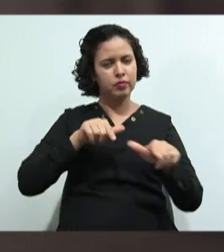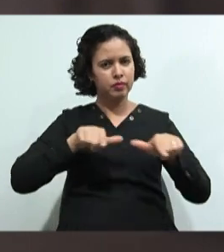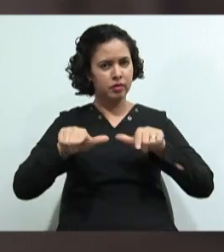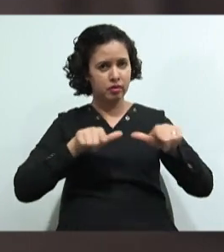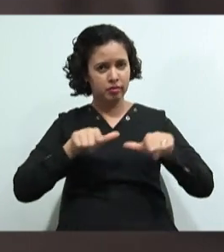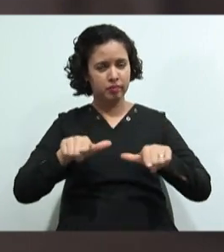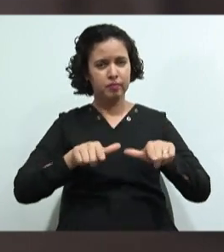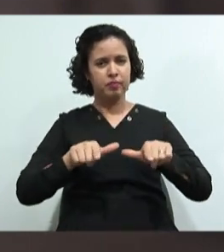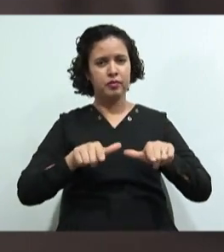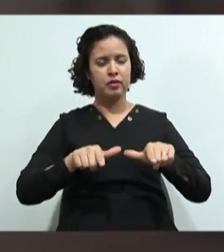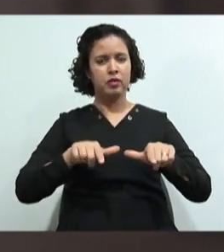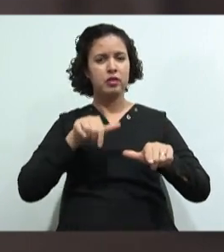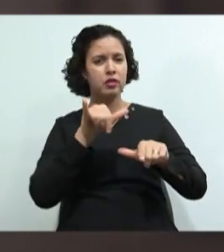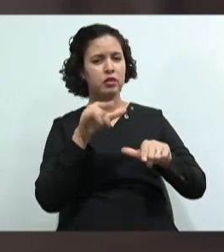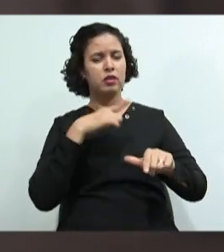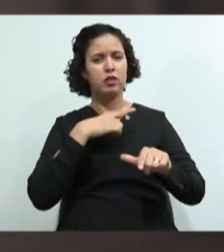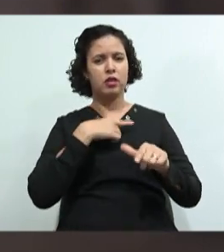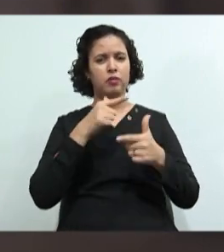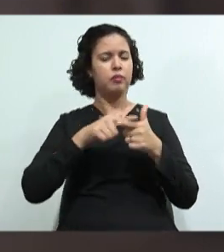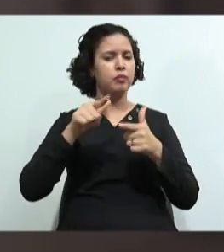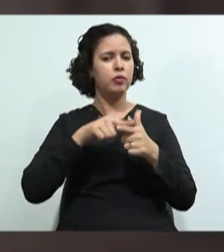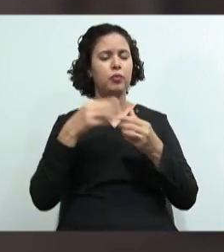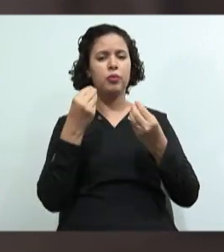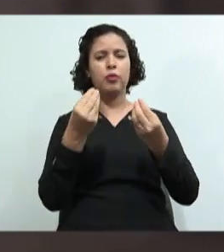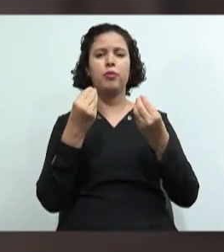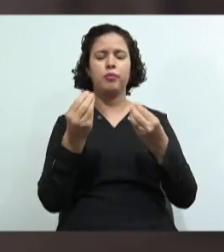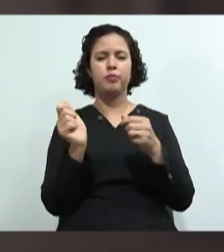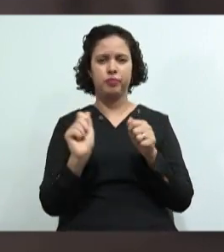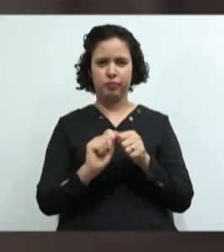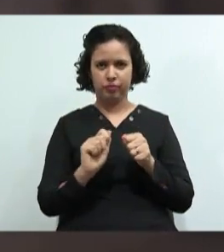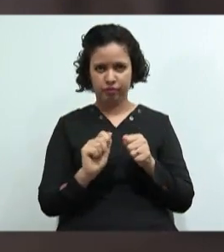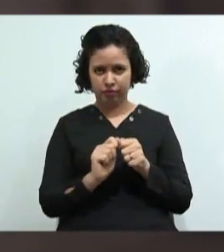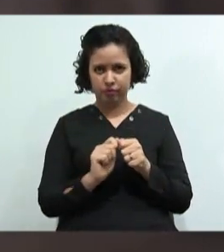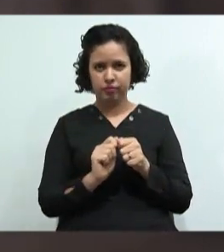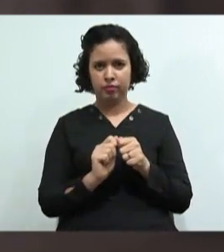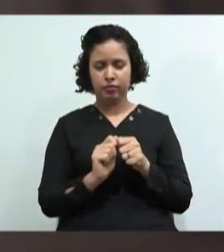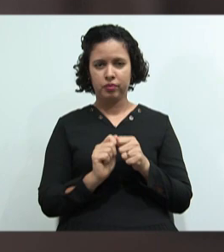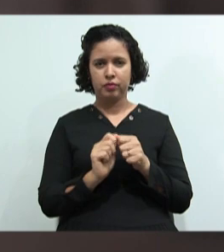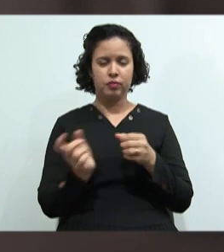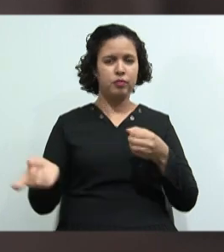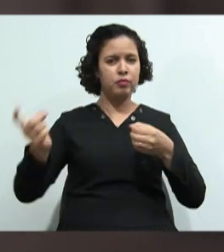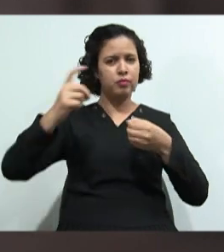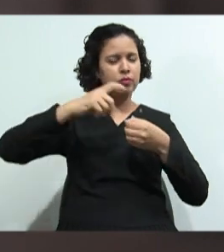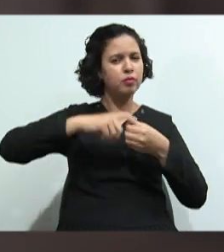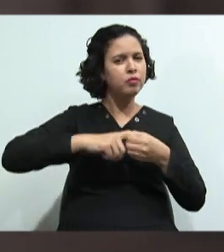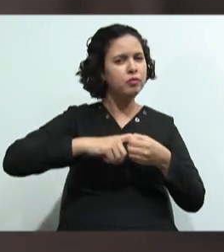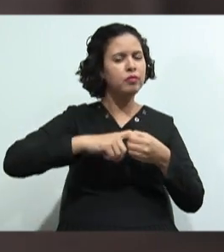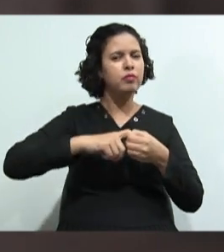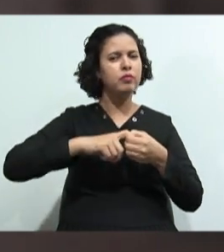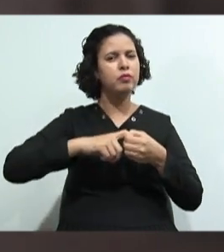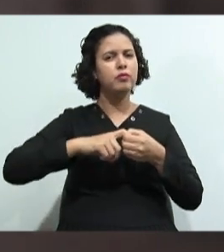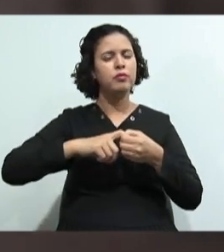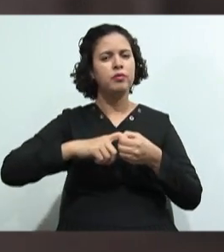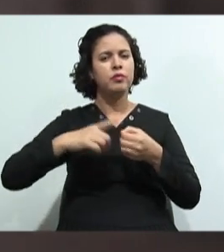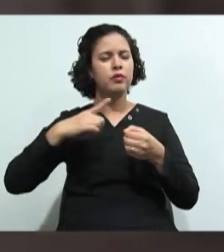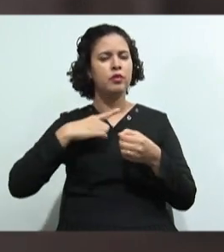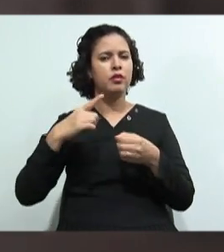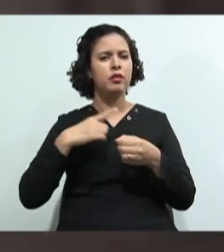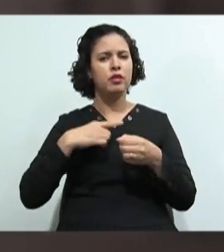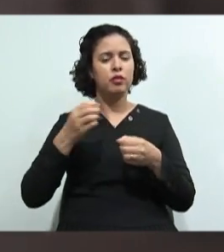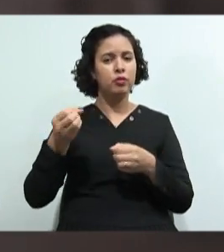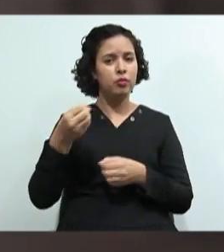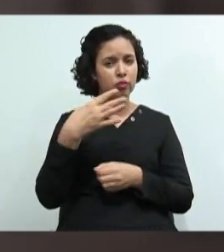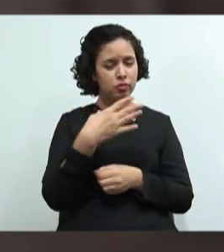houver algum problema, como que eu vou agir para contornar os desvios? Quando houver um